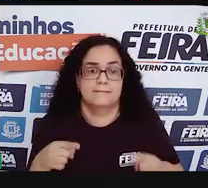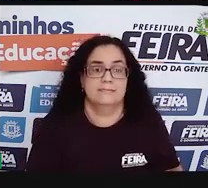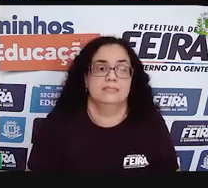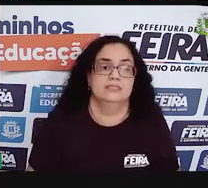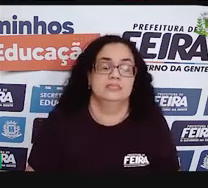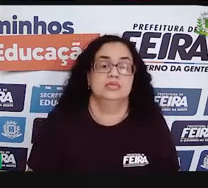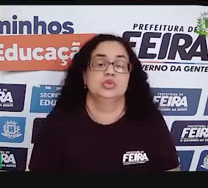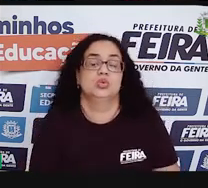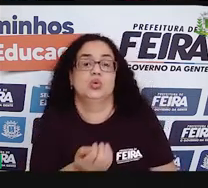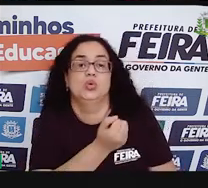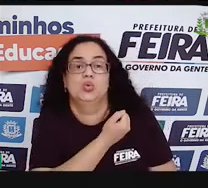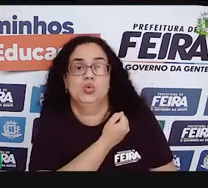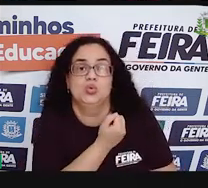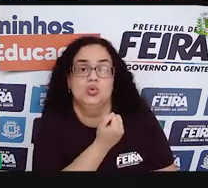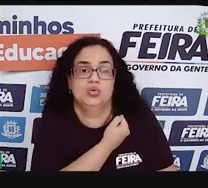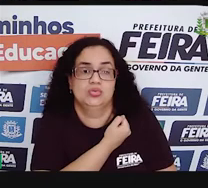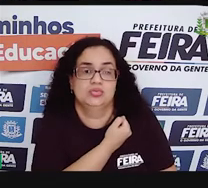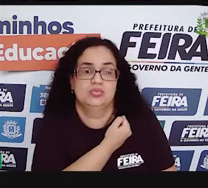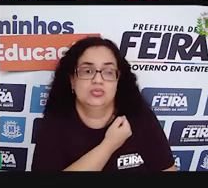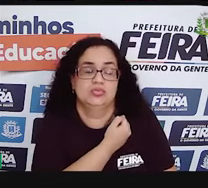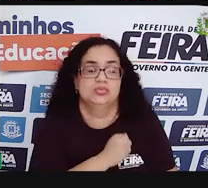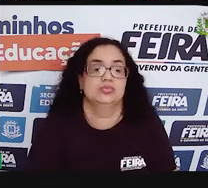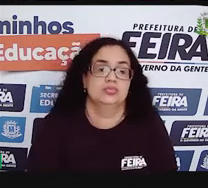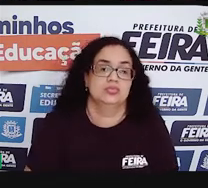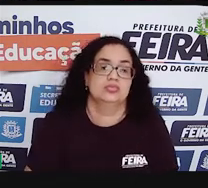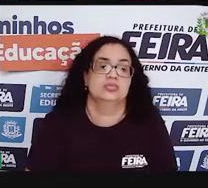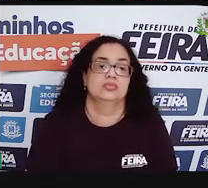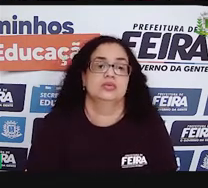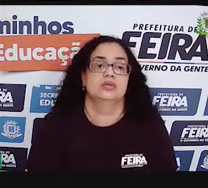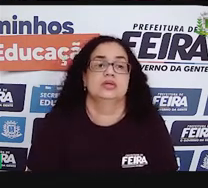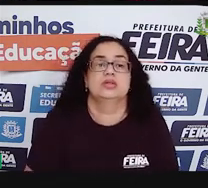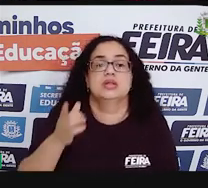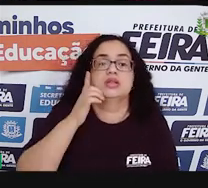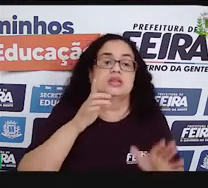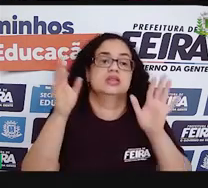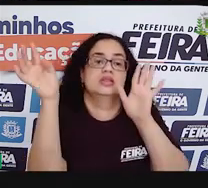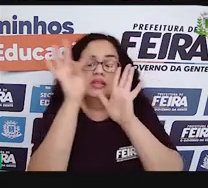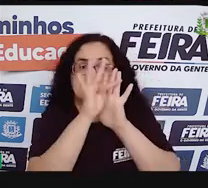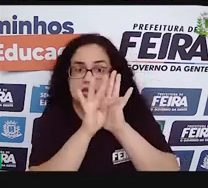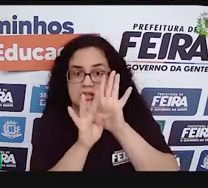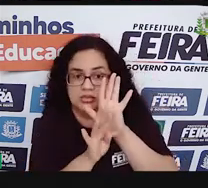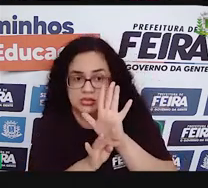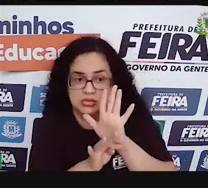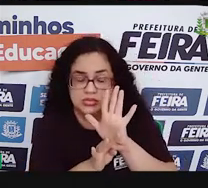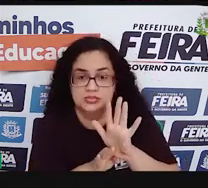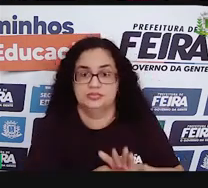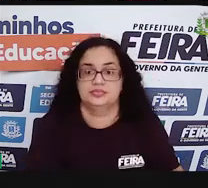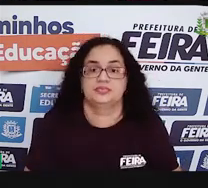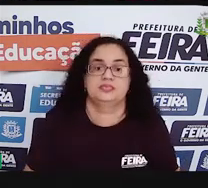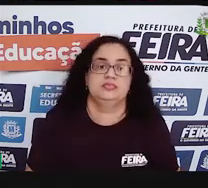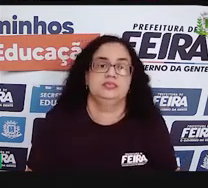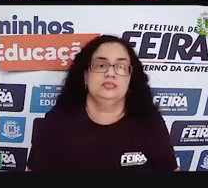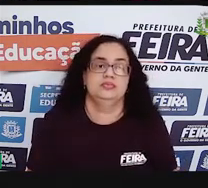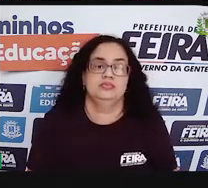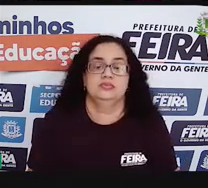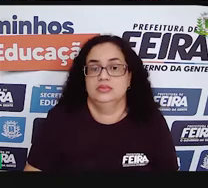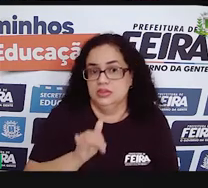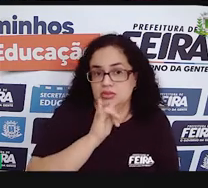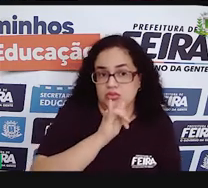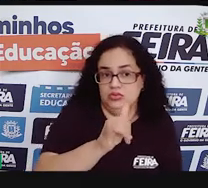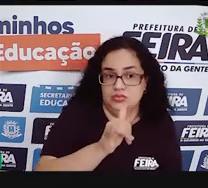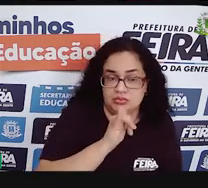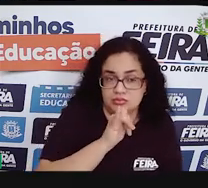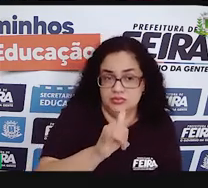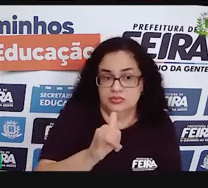dados numéricos para passar informação. Então, a tabela é um texto que expõe dados, que expõe